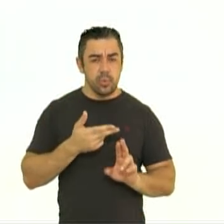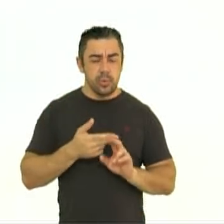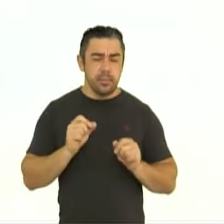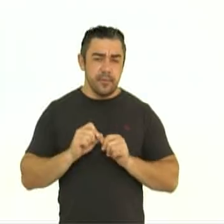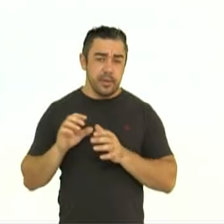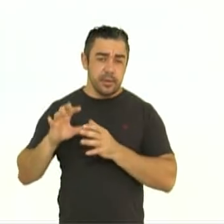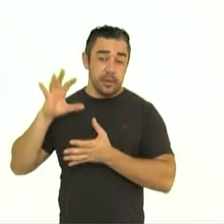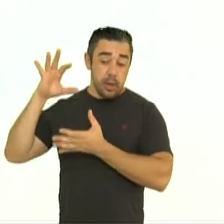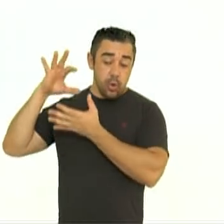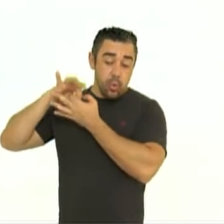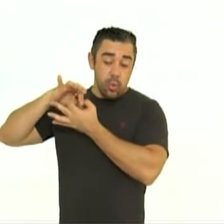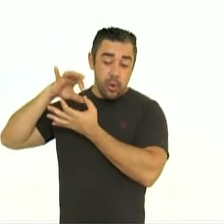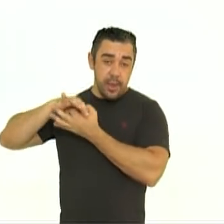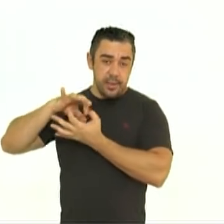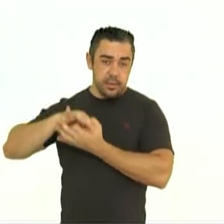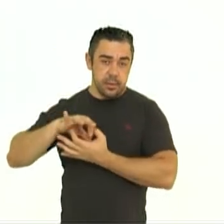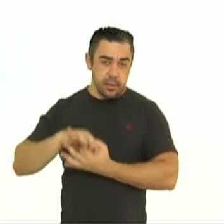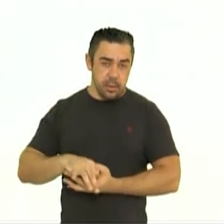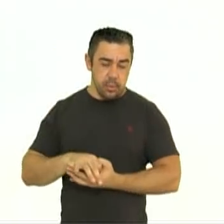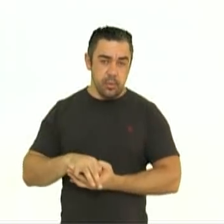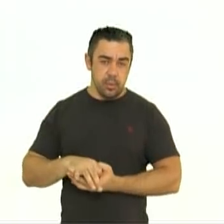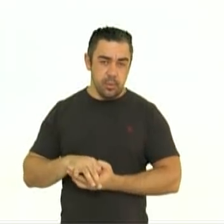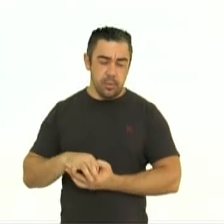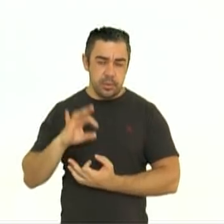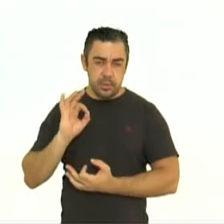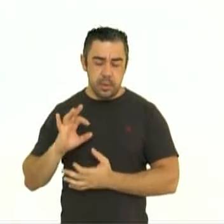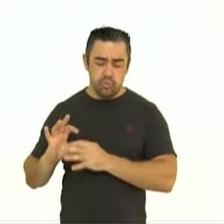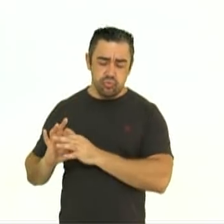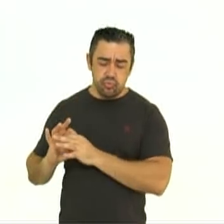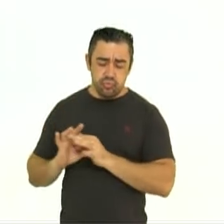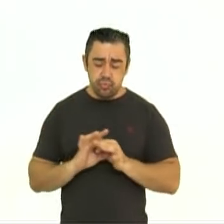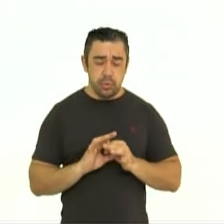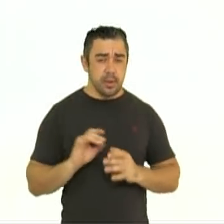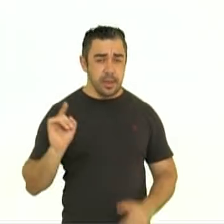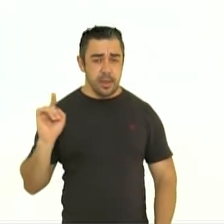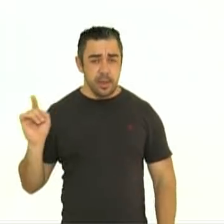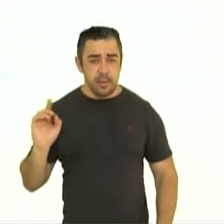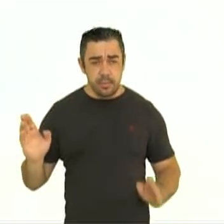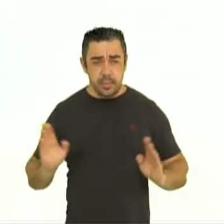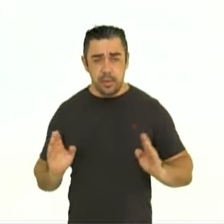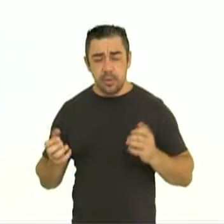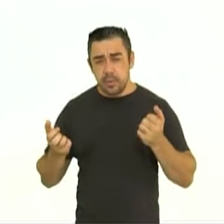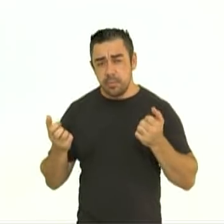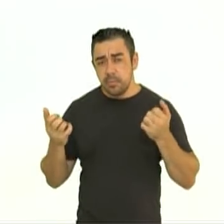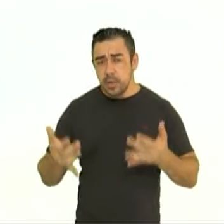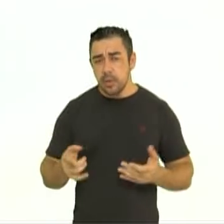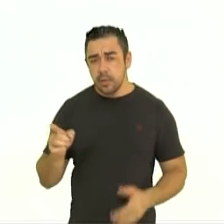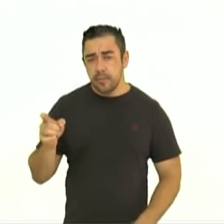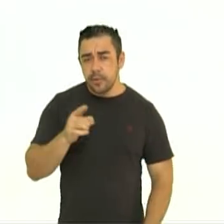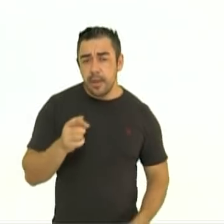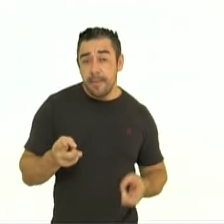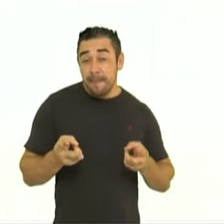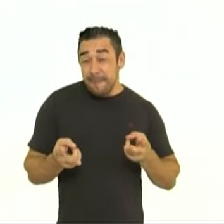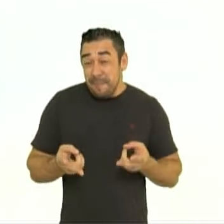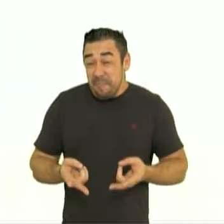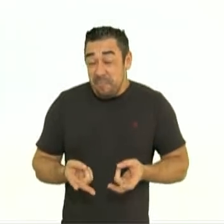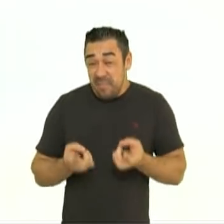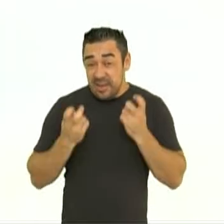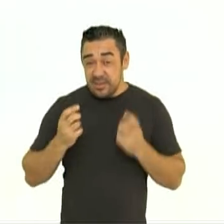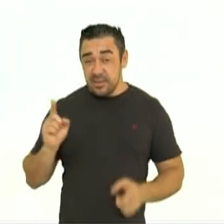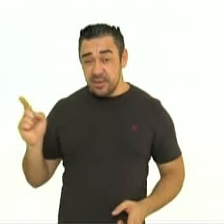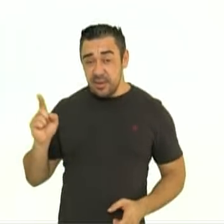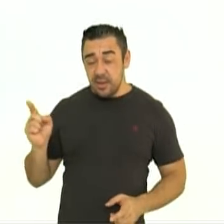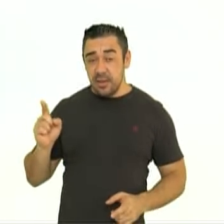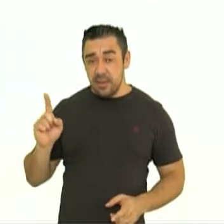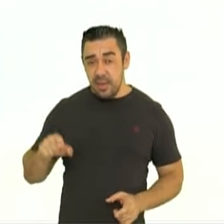a coesão, deixar o seu texto coeso, né? Nesse trecho, explique o que você percebe